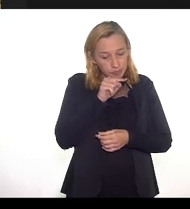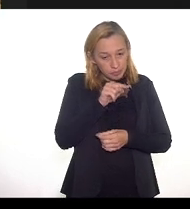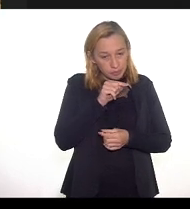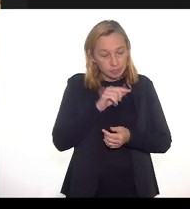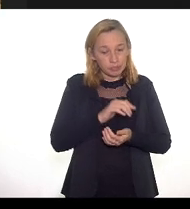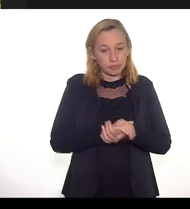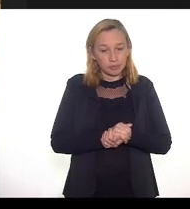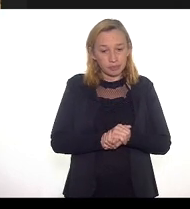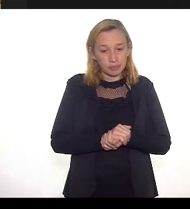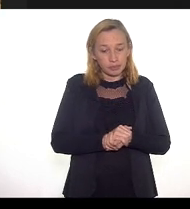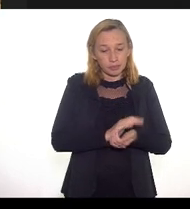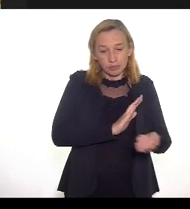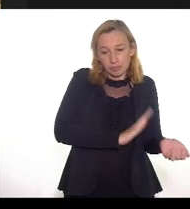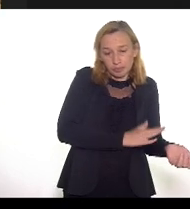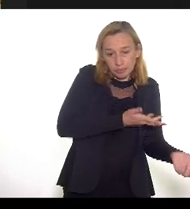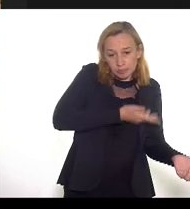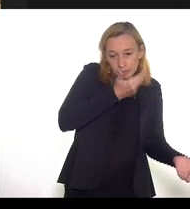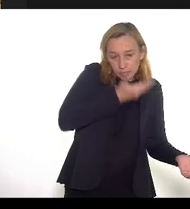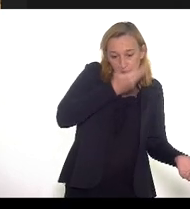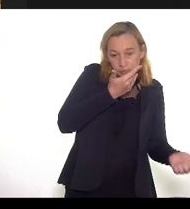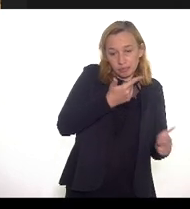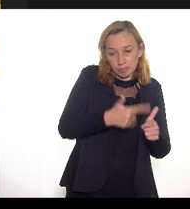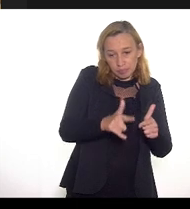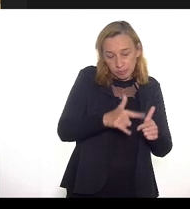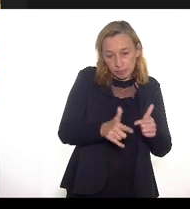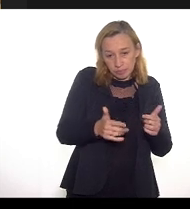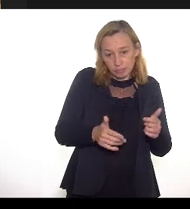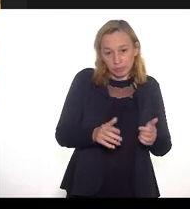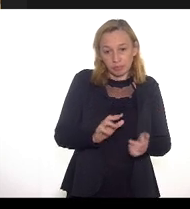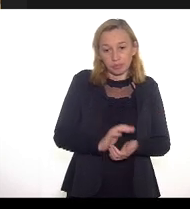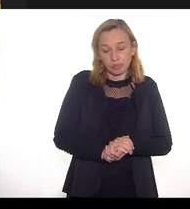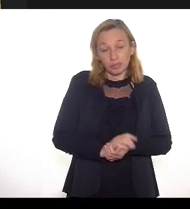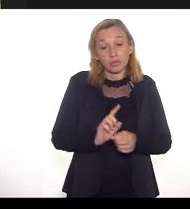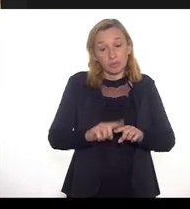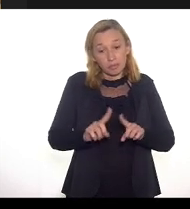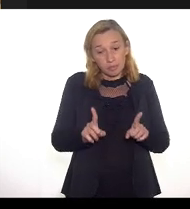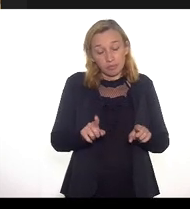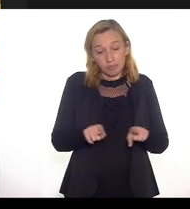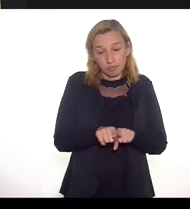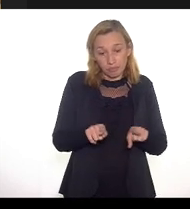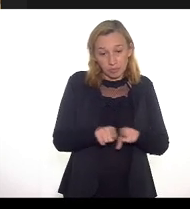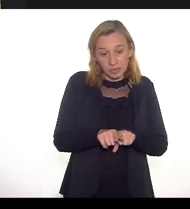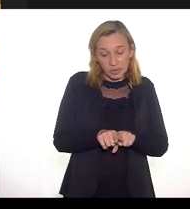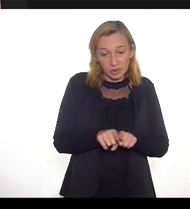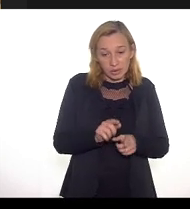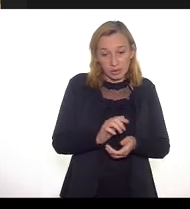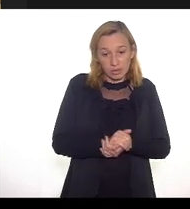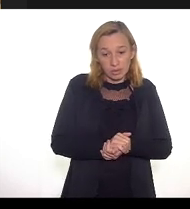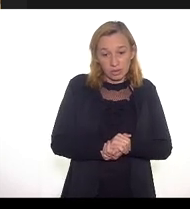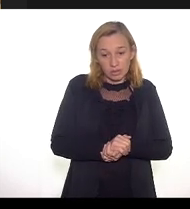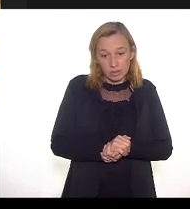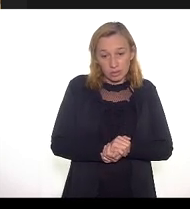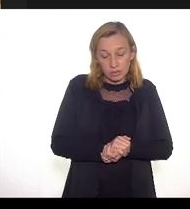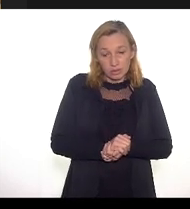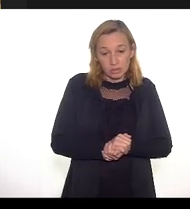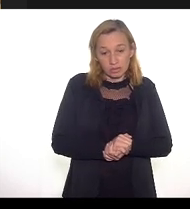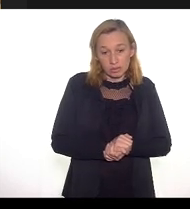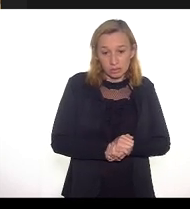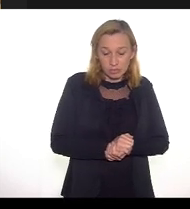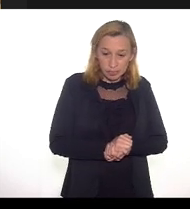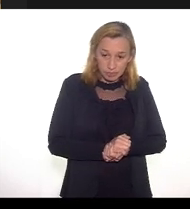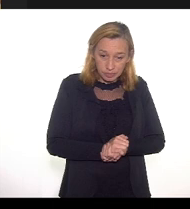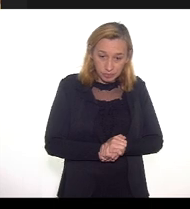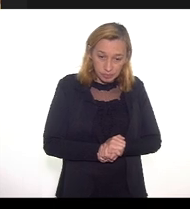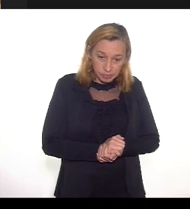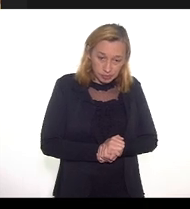já uma hipertensão moderada e severa, mas que também tem algumas repercussões já orgânicas causadas